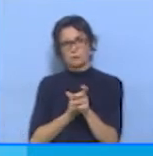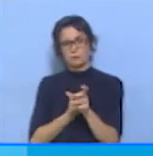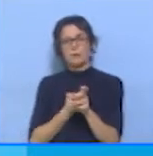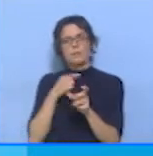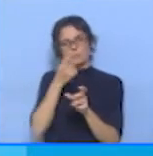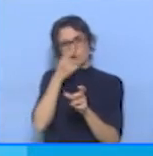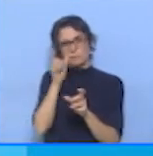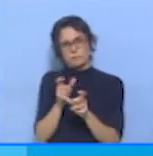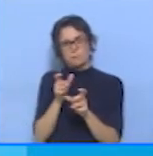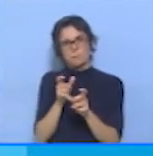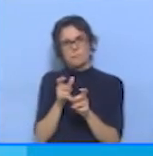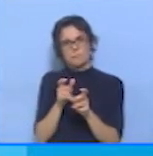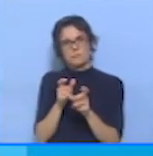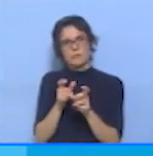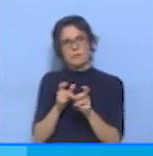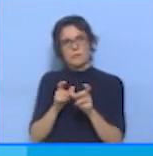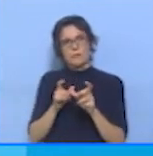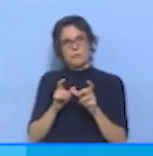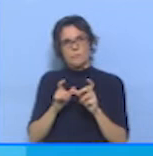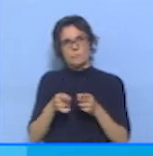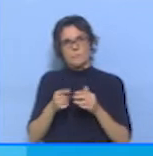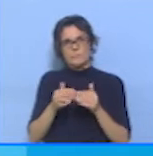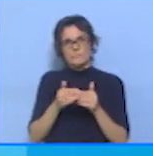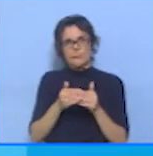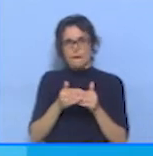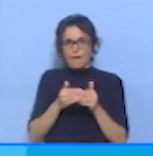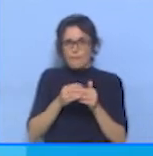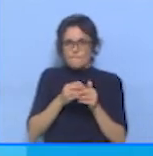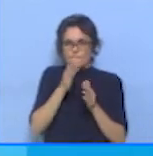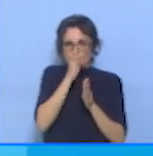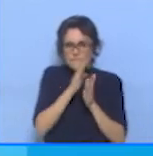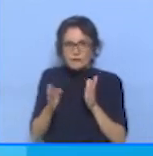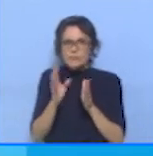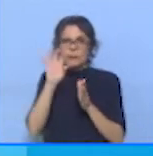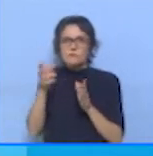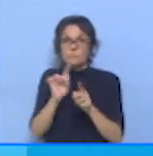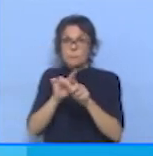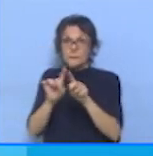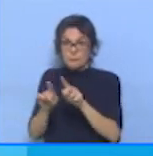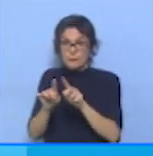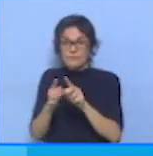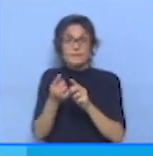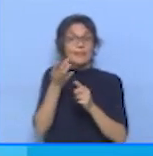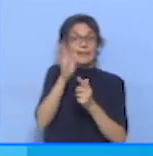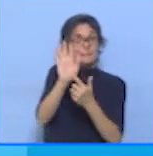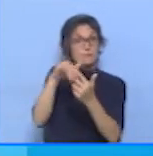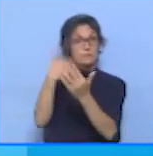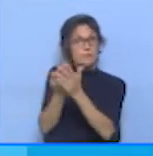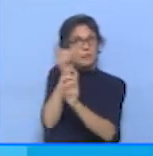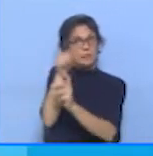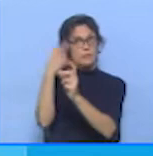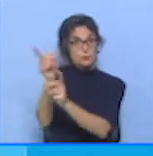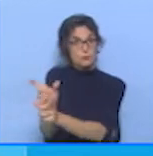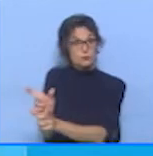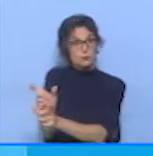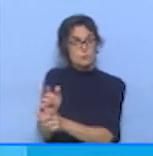essa transformação, passar para o meio em que se mexem, para as suas esferas de influência. E também há grupos informais e há até